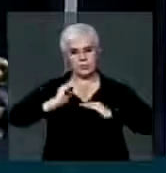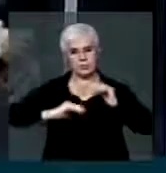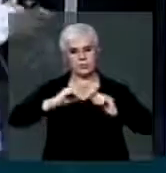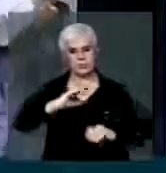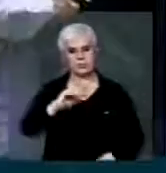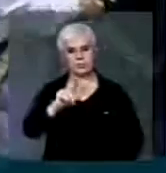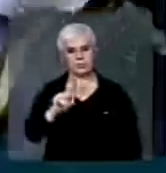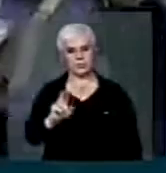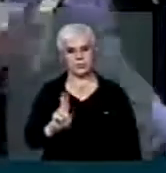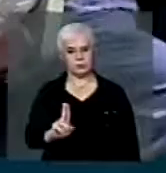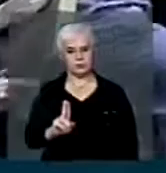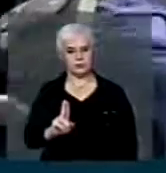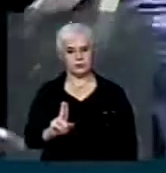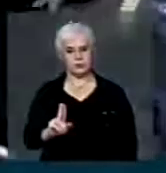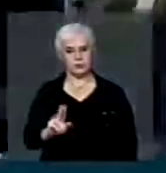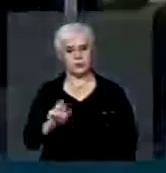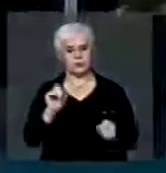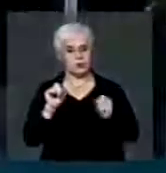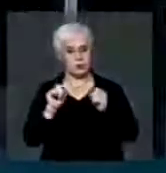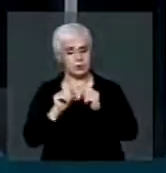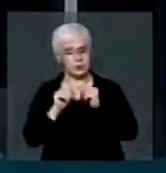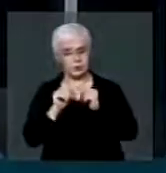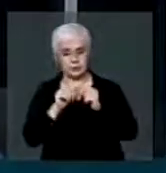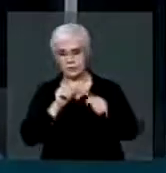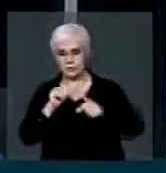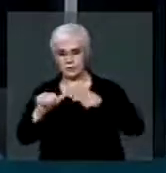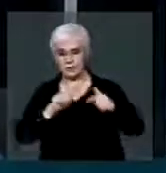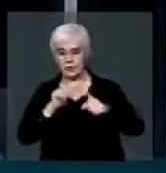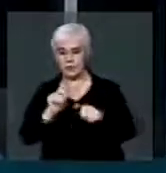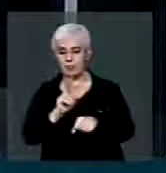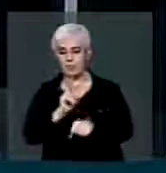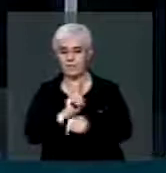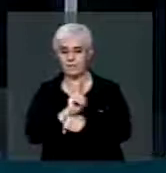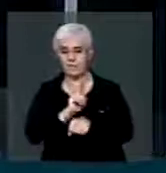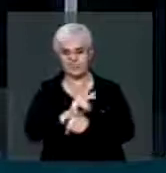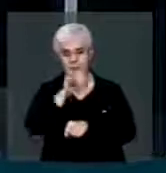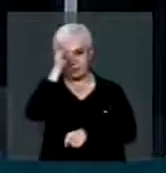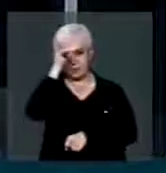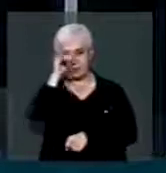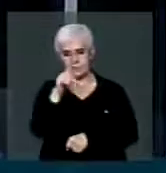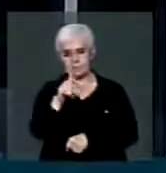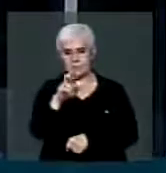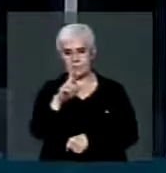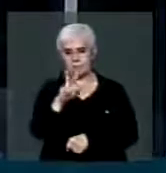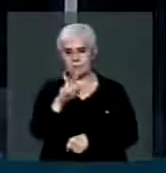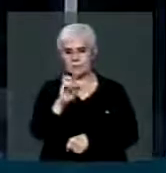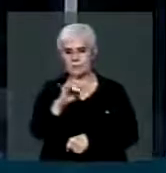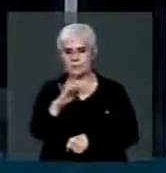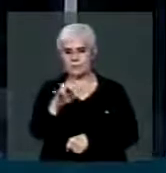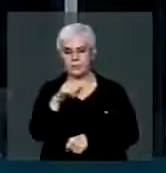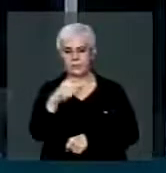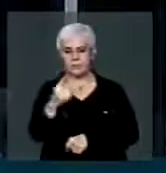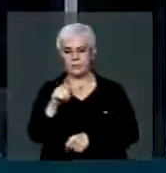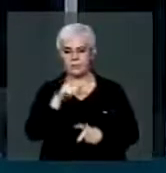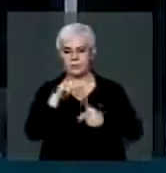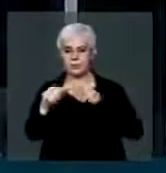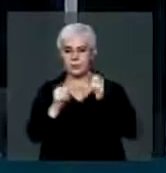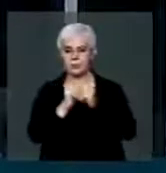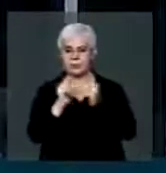CGU, que atuam na área da prevenção, atuam na área da